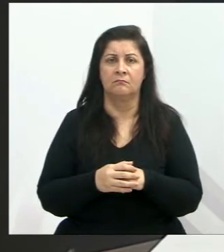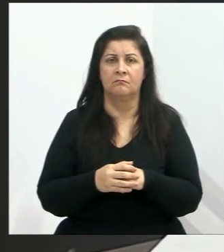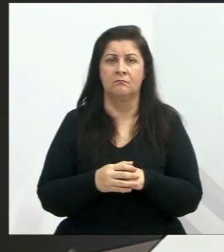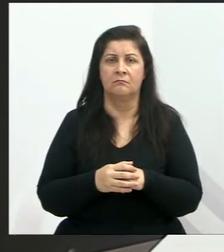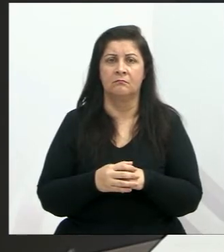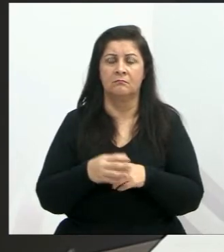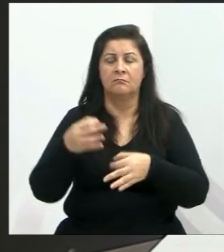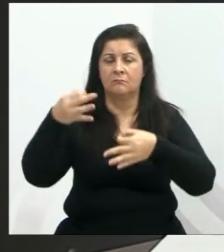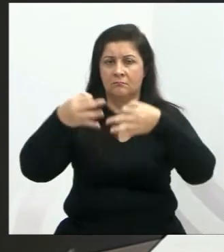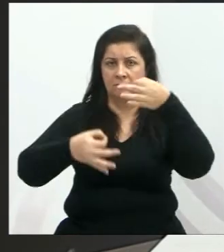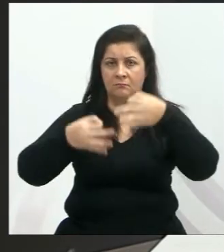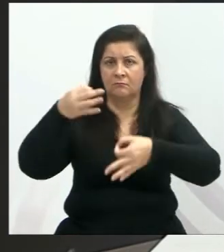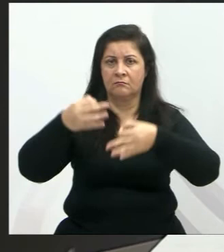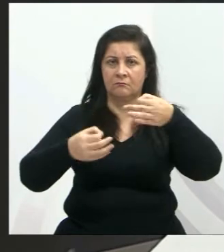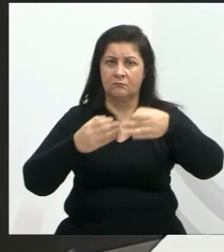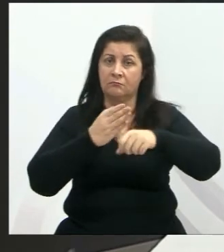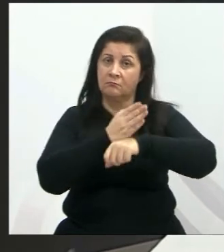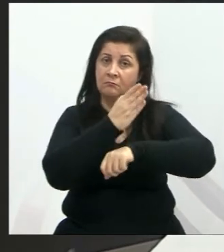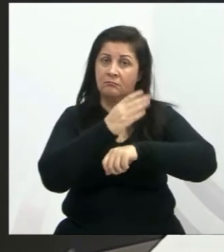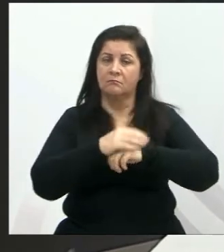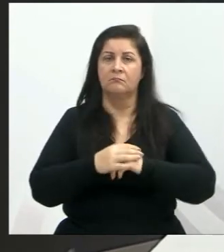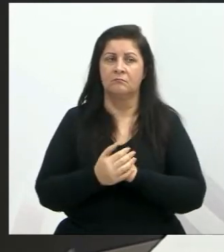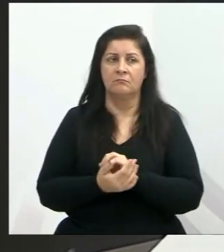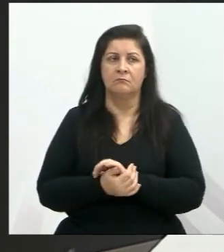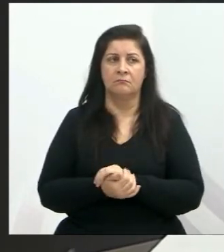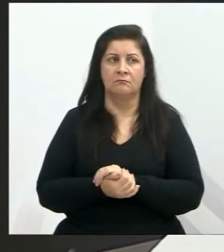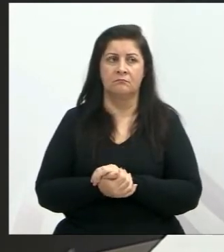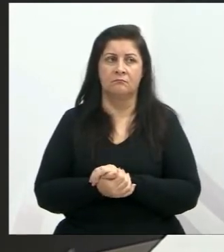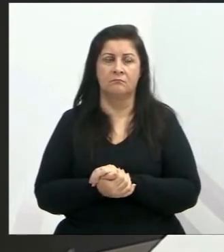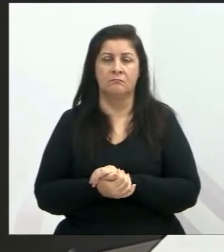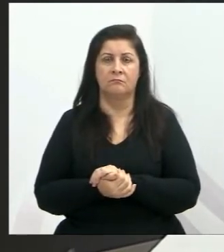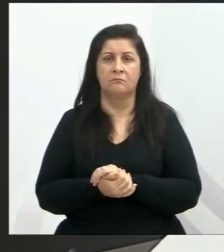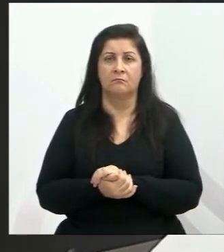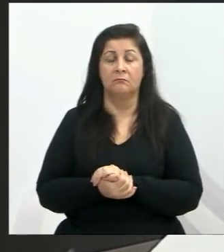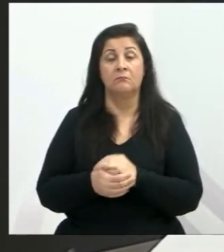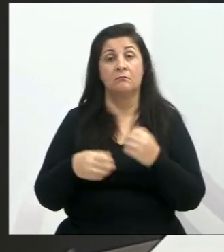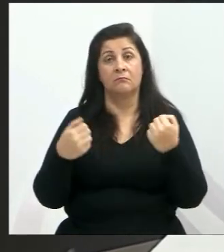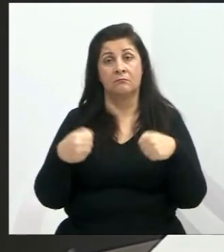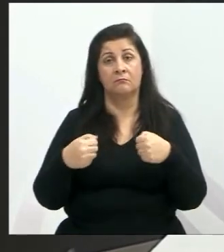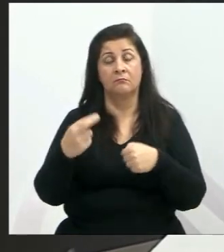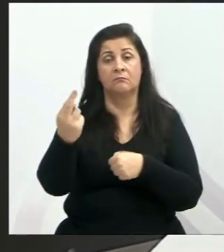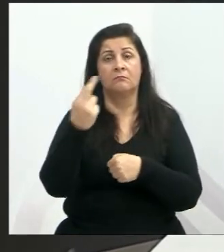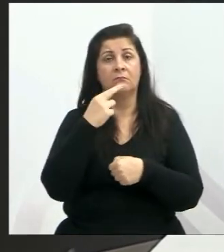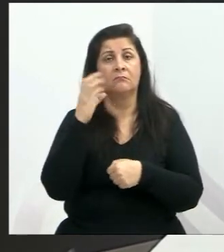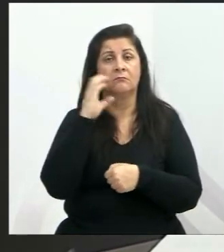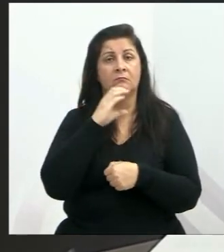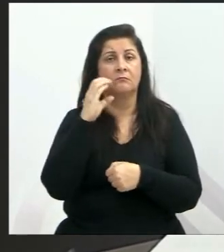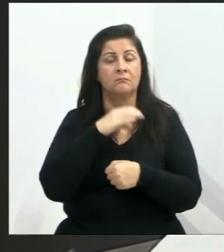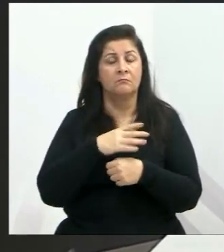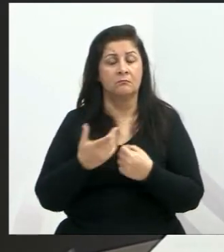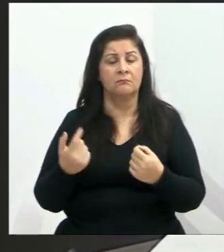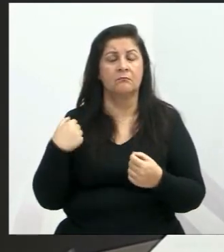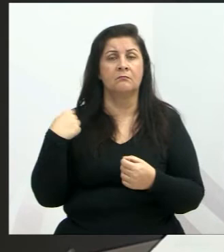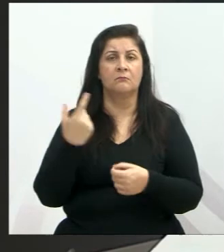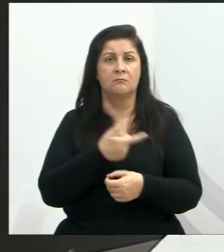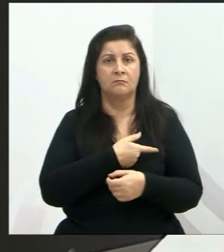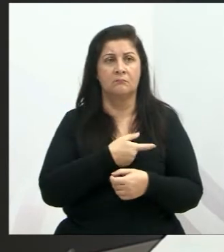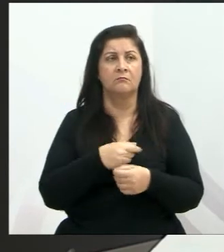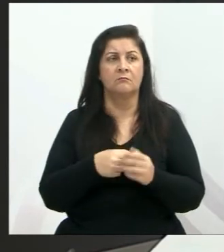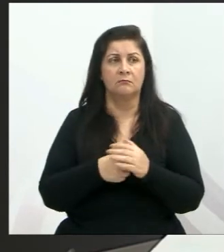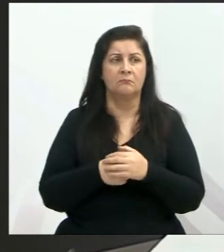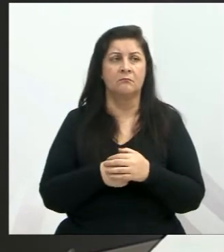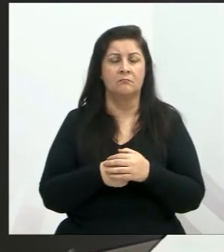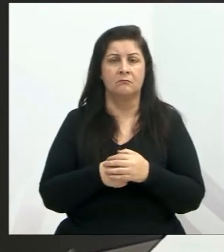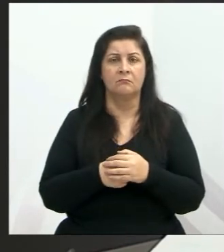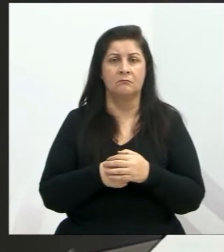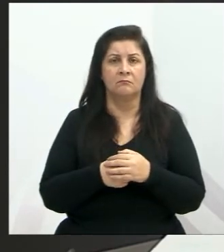da parte jurídica aqui do nosso legislativo. Então, que a gente tenha essa resposta o mais breve possível para que a gente possa aí